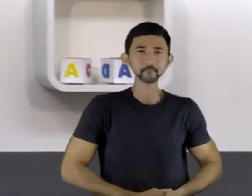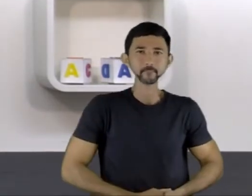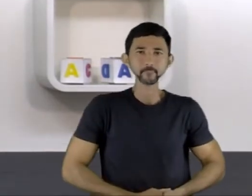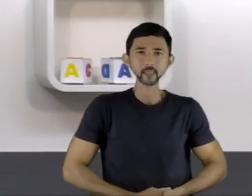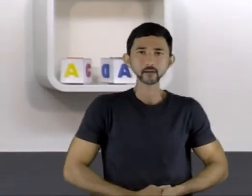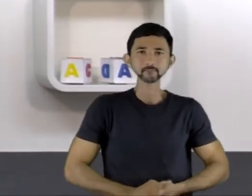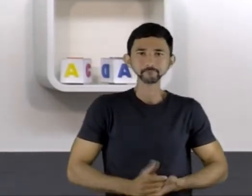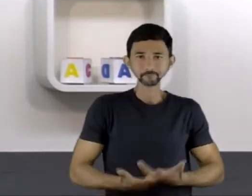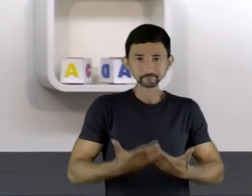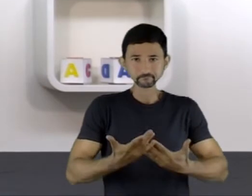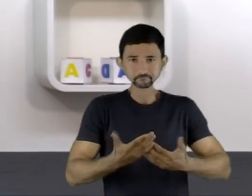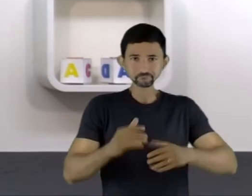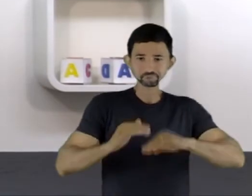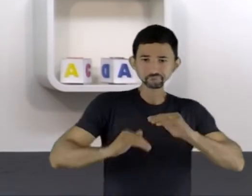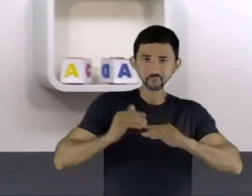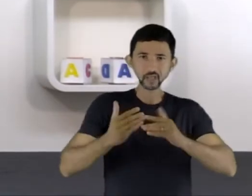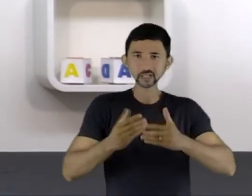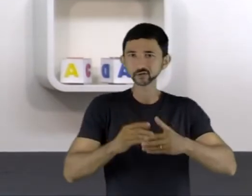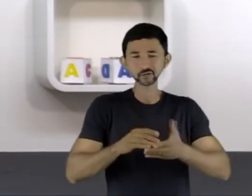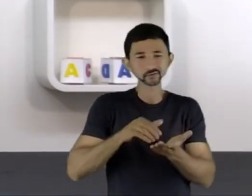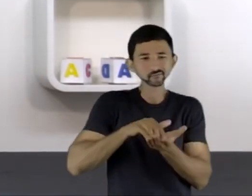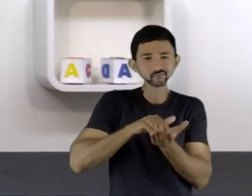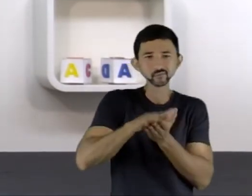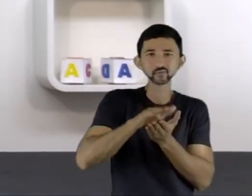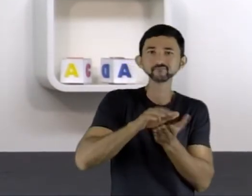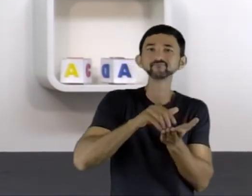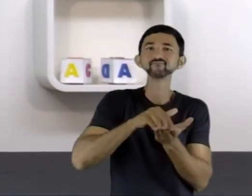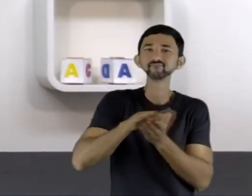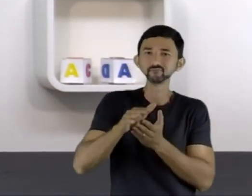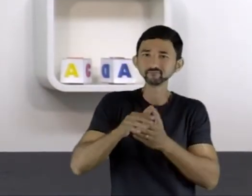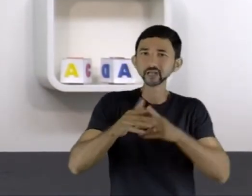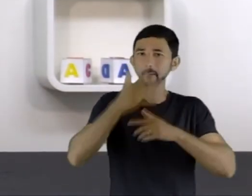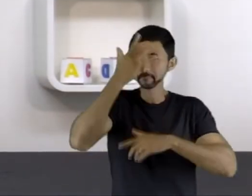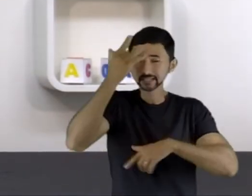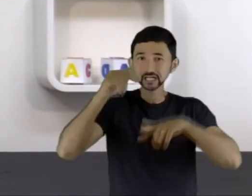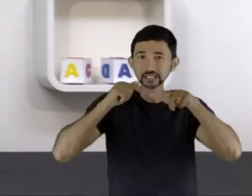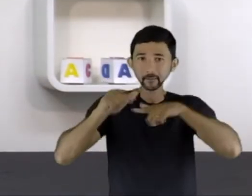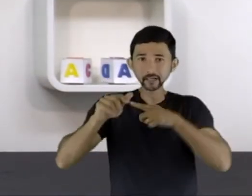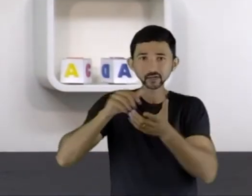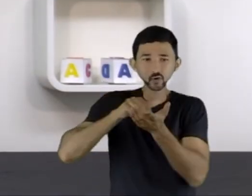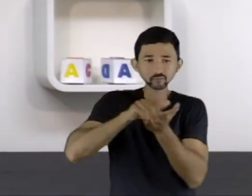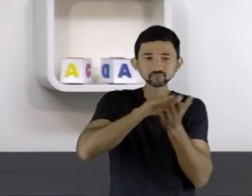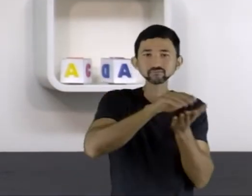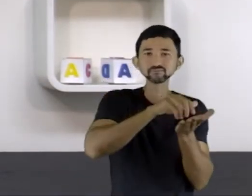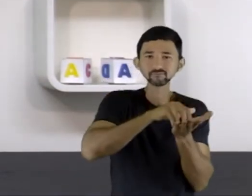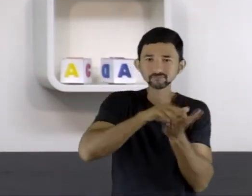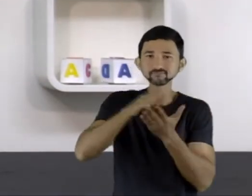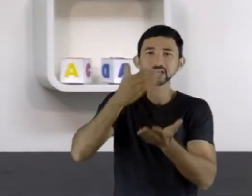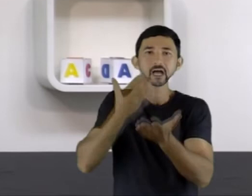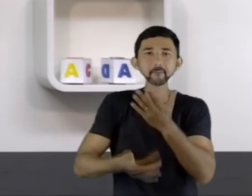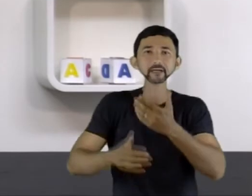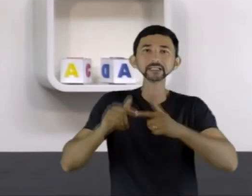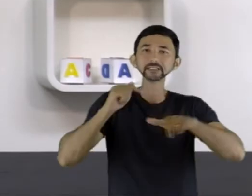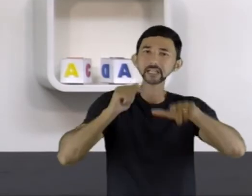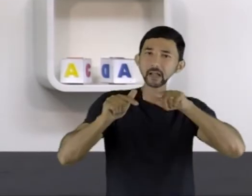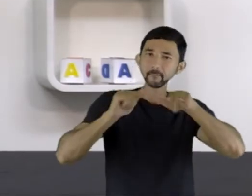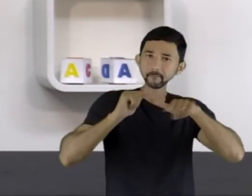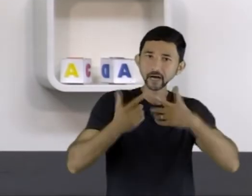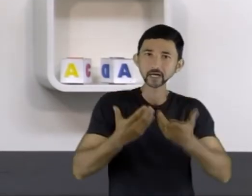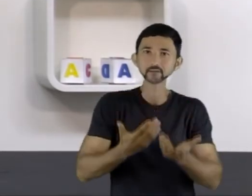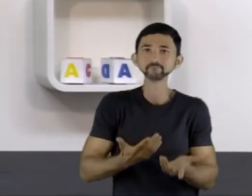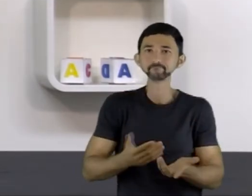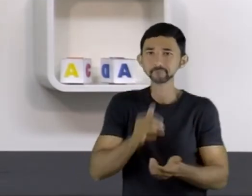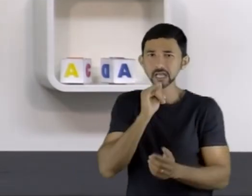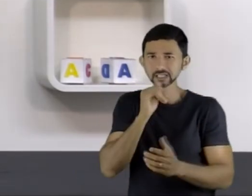enquanto não melhorava, eles demitiam, tá? Eles iam demitindo e os trabalhadores iam perdendo o emprego.